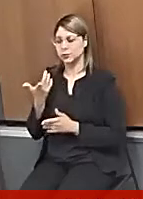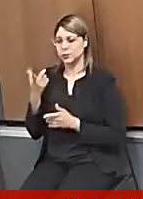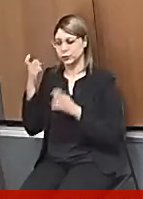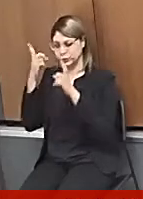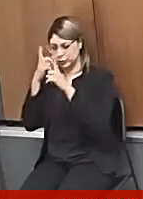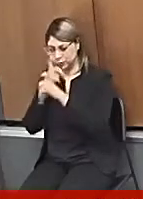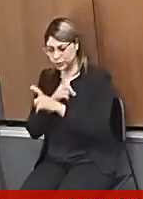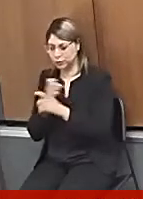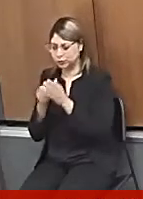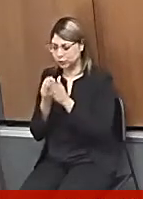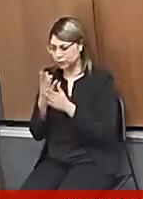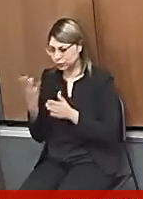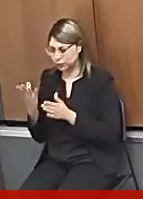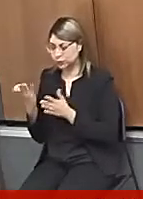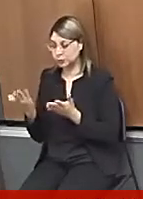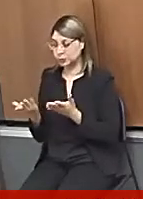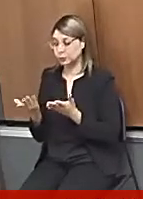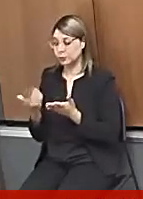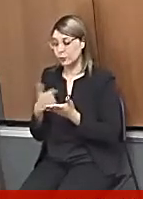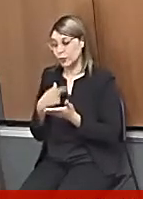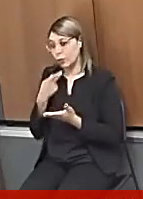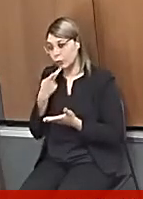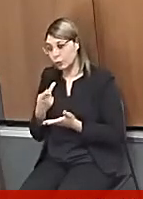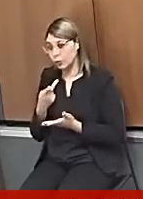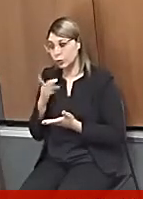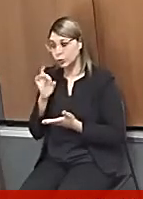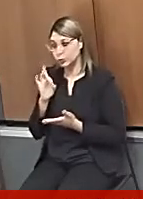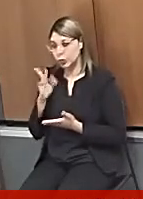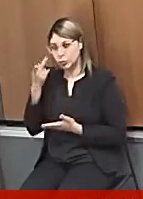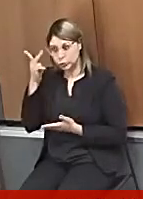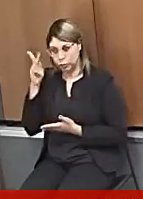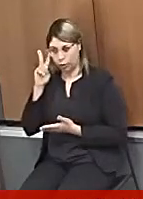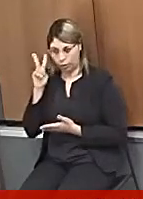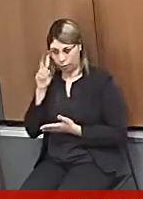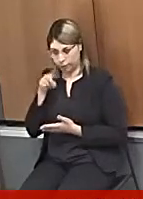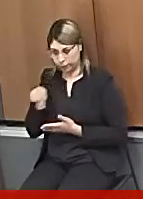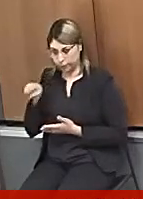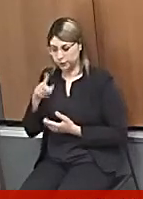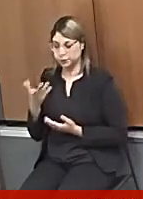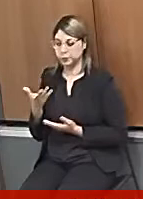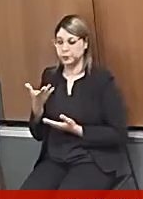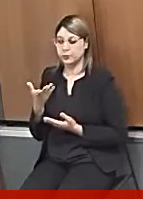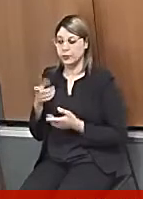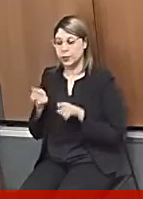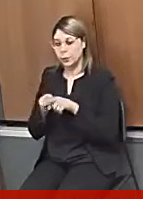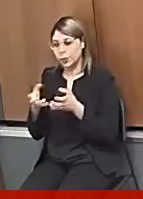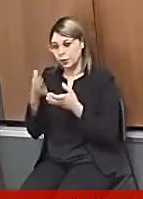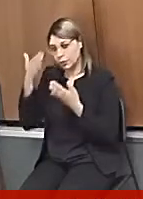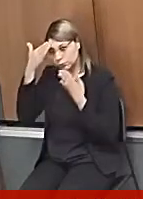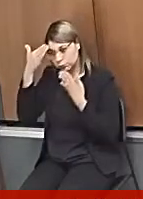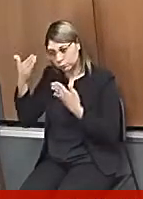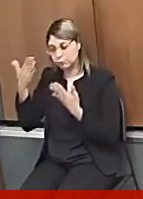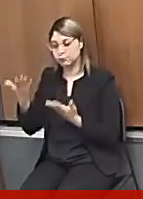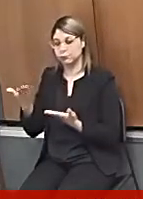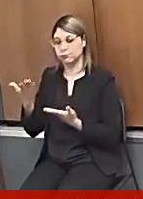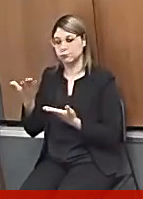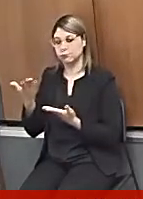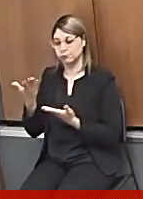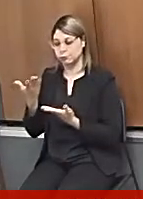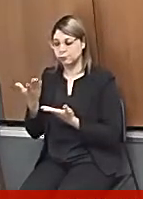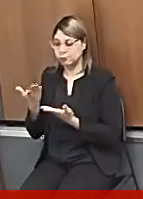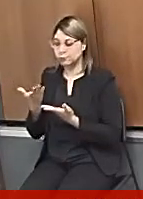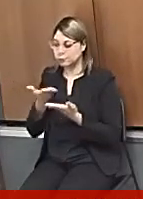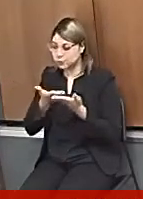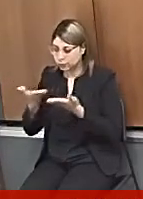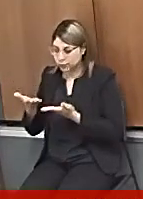todas e aí eu vou me permitir fazer um breve histórico e gostaria de agradecer então essa oportunidade de estar